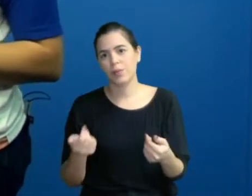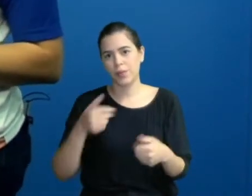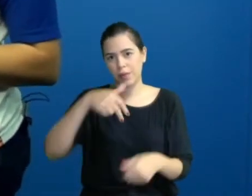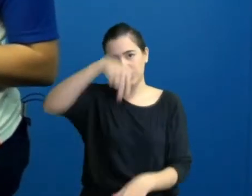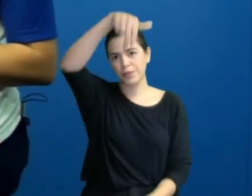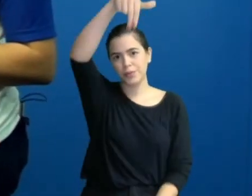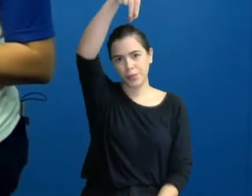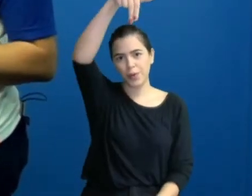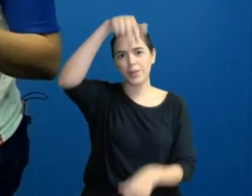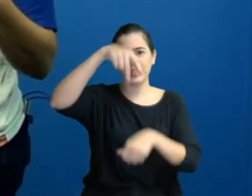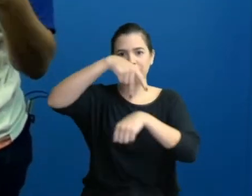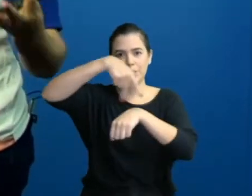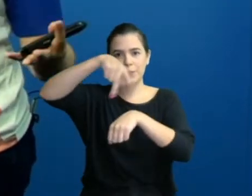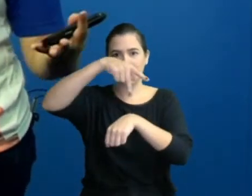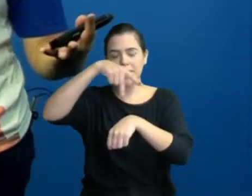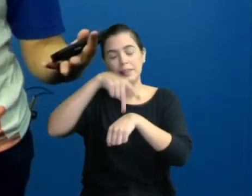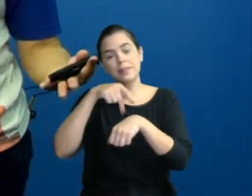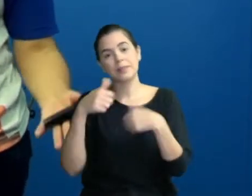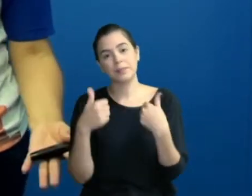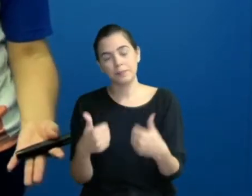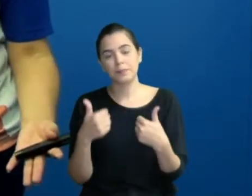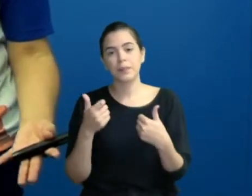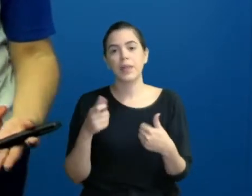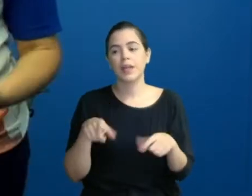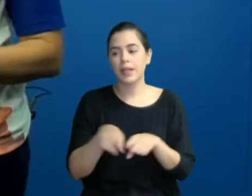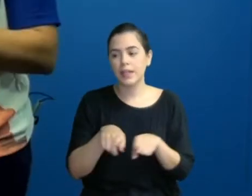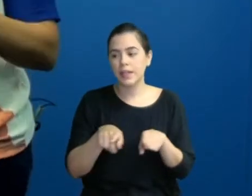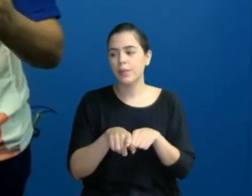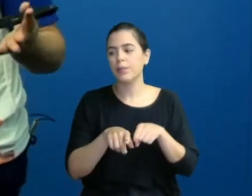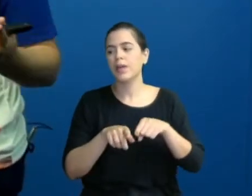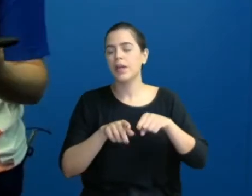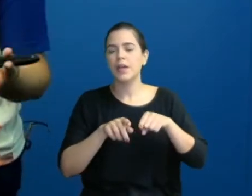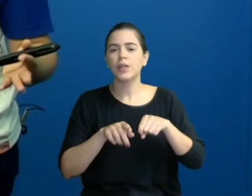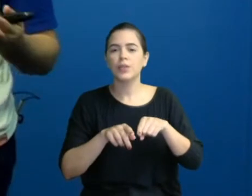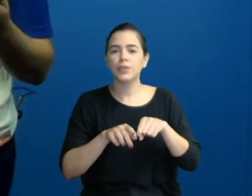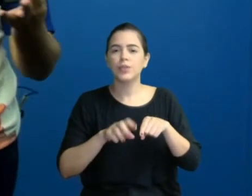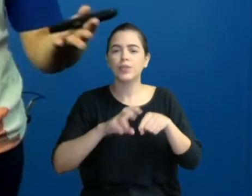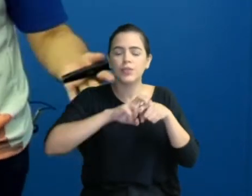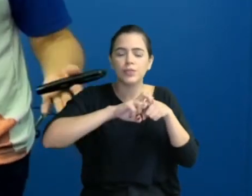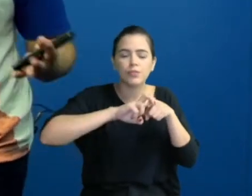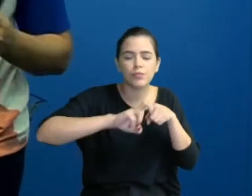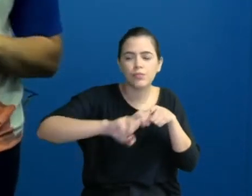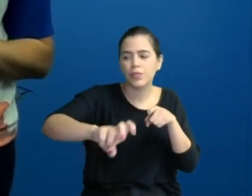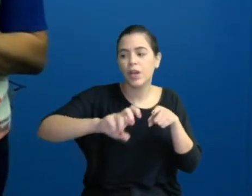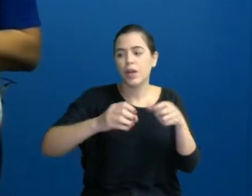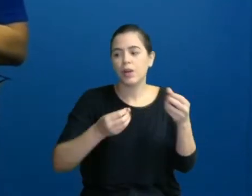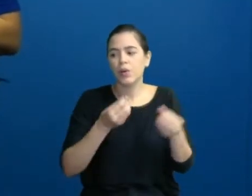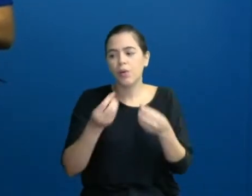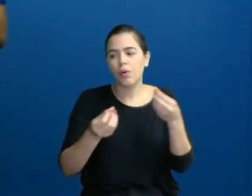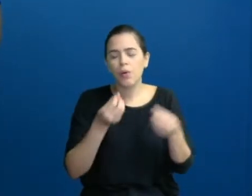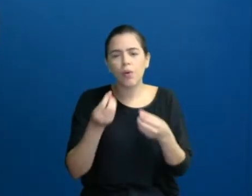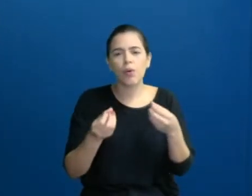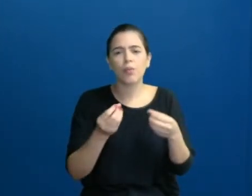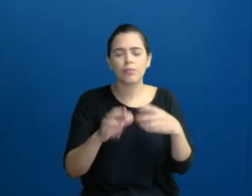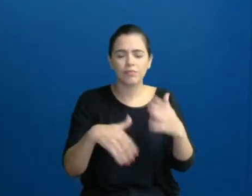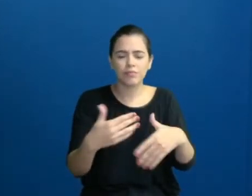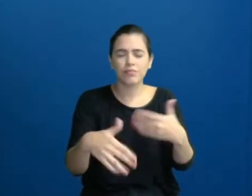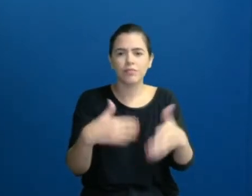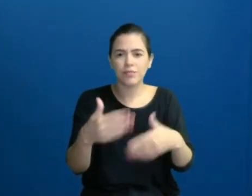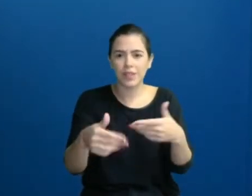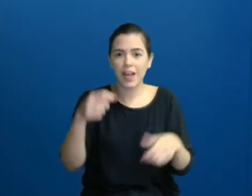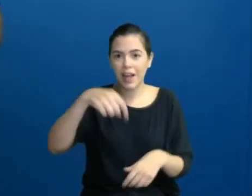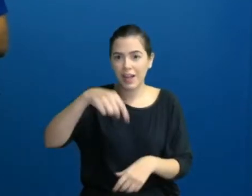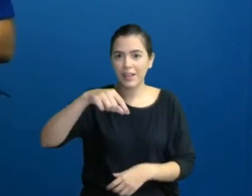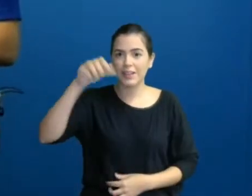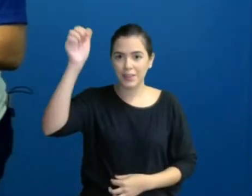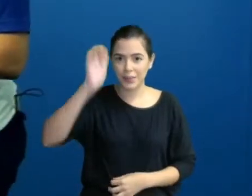tá bem? E a evolução nos trilhos, gente? Como é que anda, como é que caminha essa evolução nos trilhos aqui